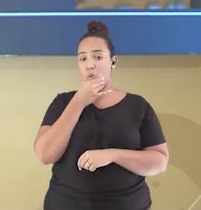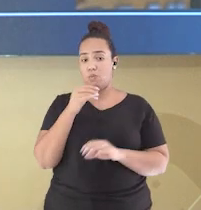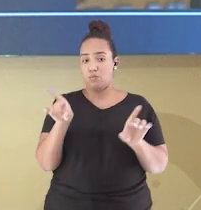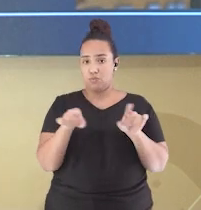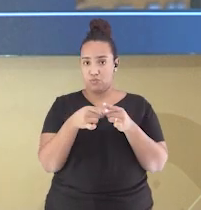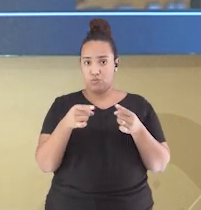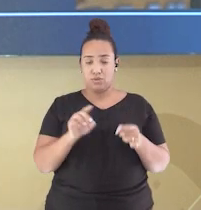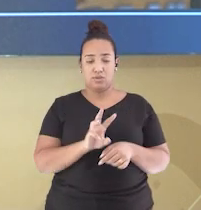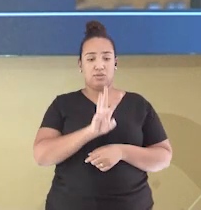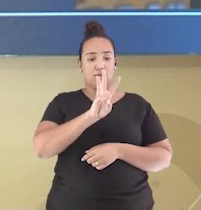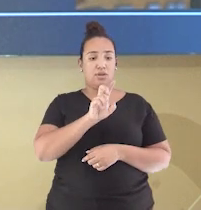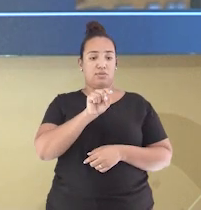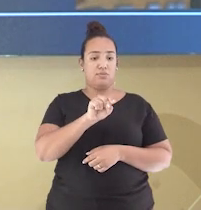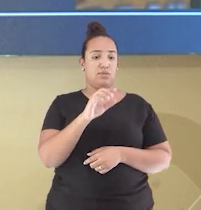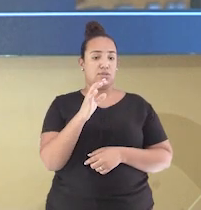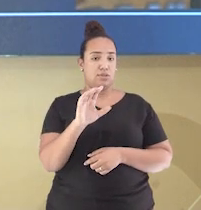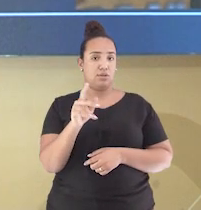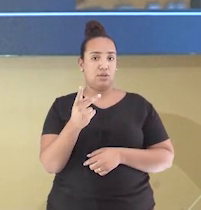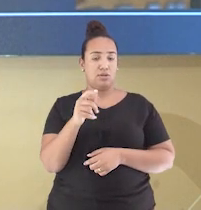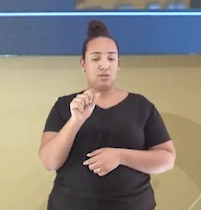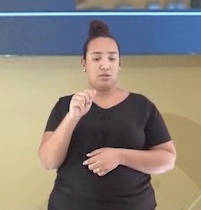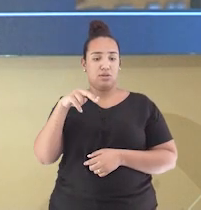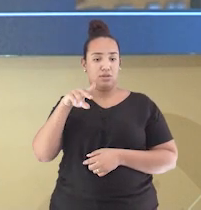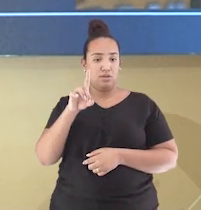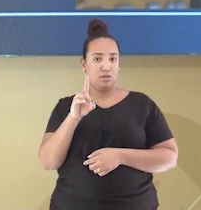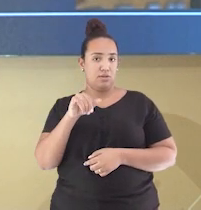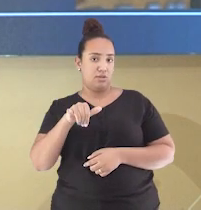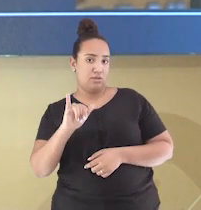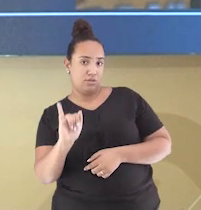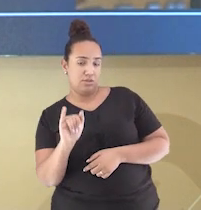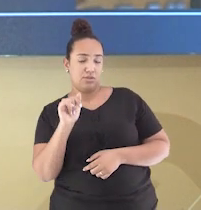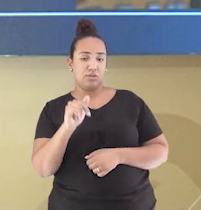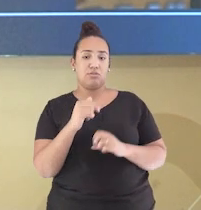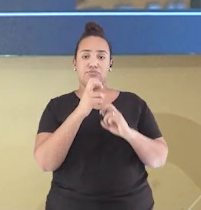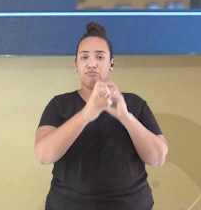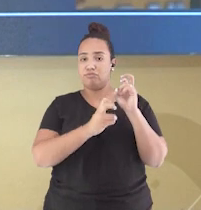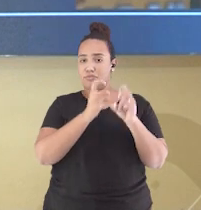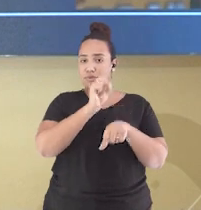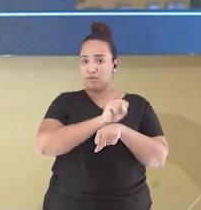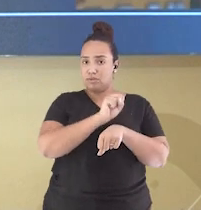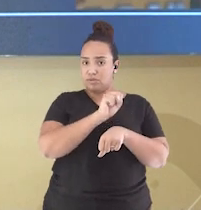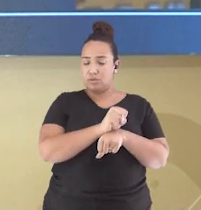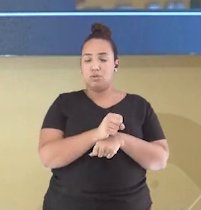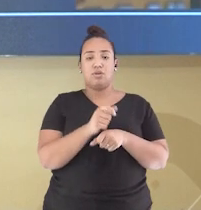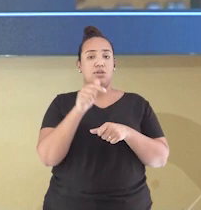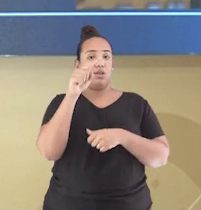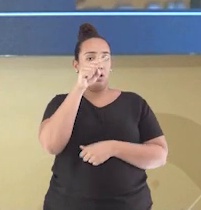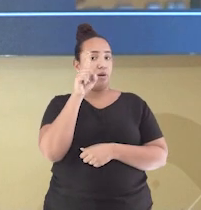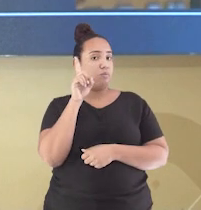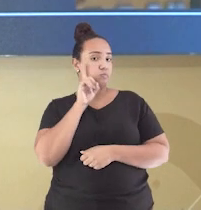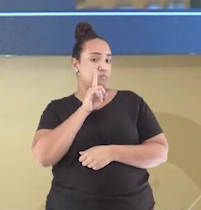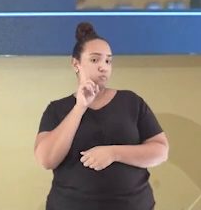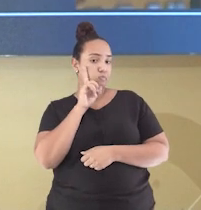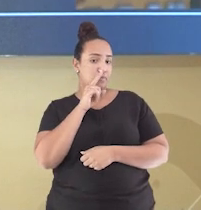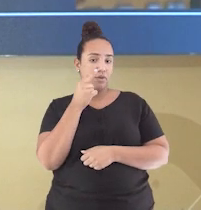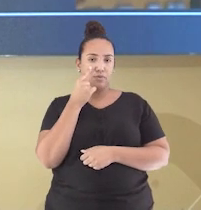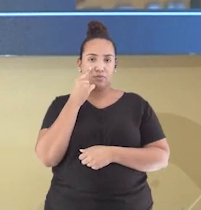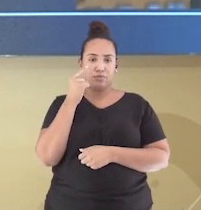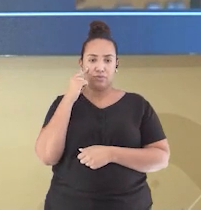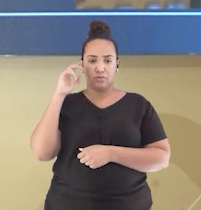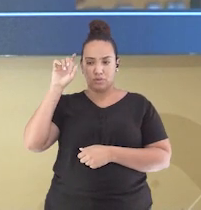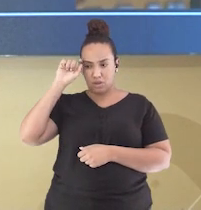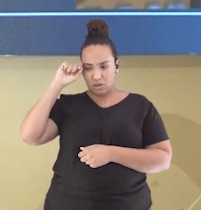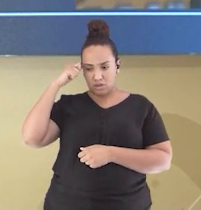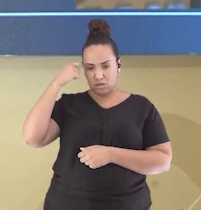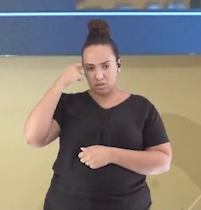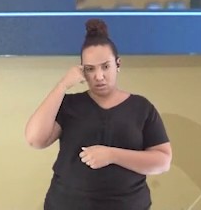um músico-compositor chamado W.C. Handy estava numa estação de trem na cidade de Tutwiler, no estado de Mississippi,